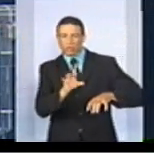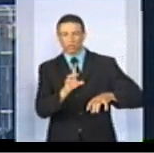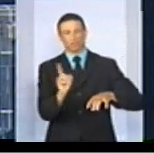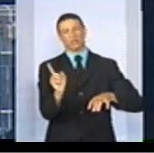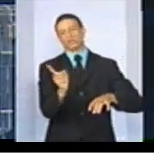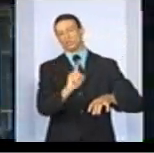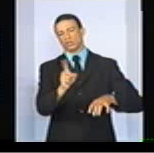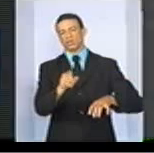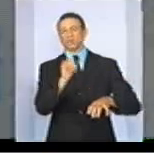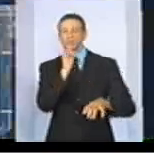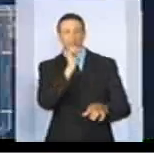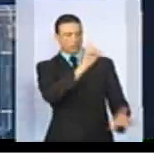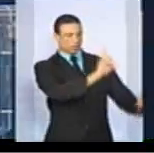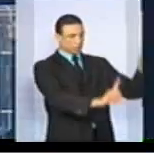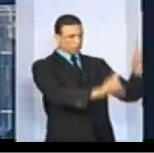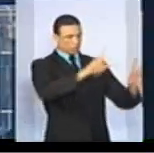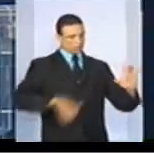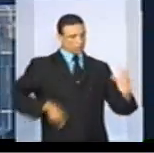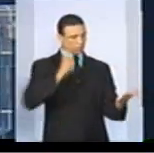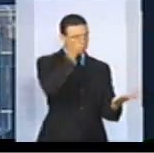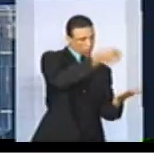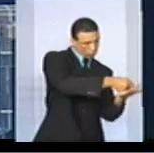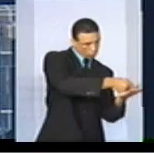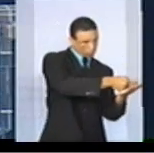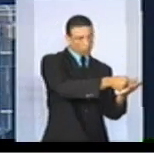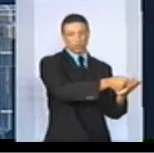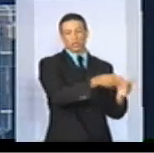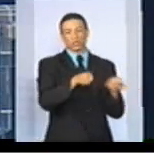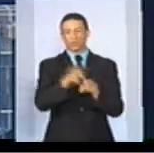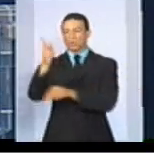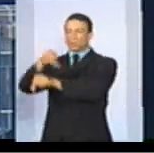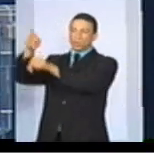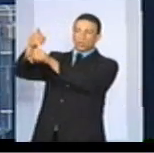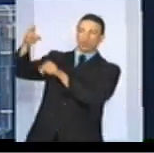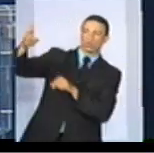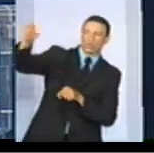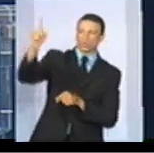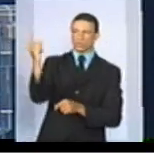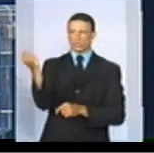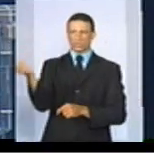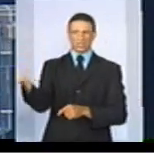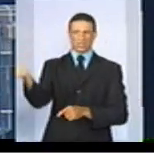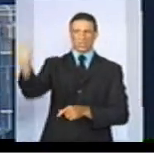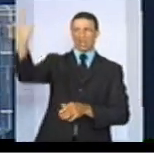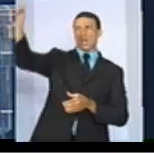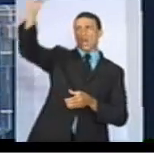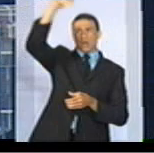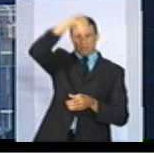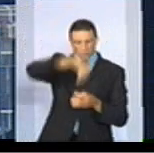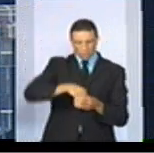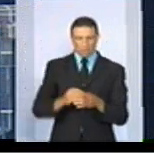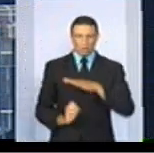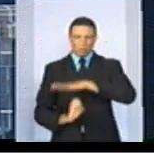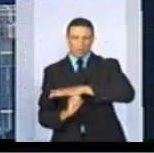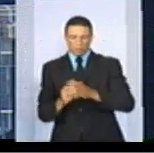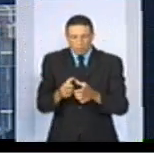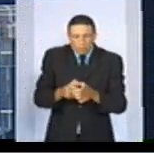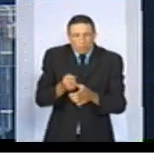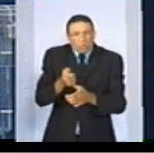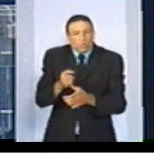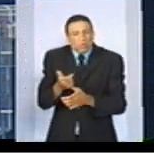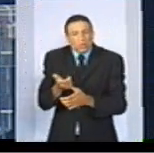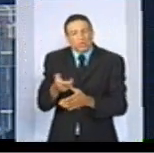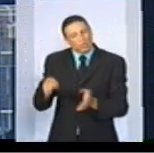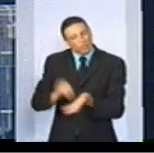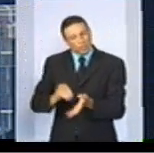da TV assinatura, pequenos grupos internacionais, que faturam muito, mas são muito poucos, e que abram a possibilidade do brasileiro